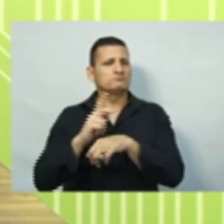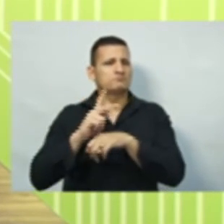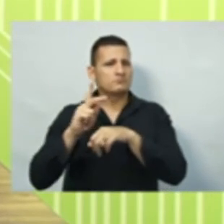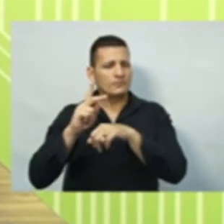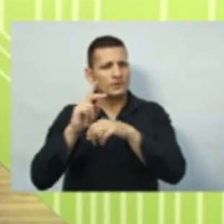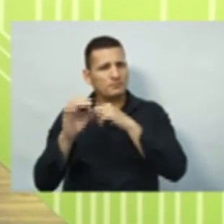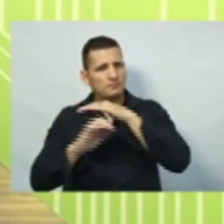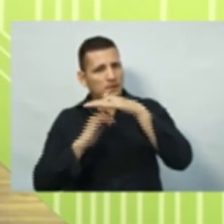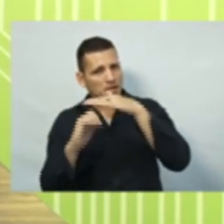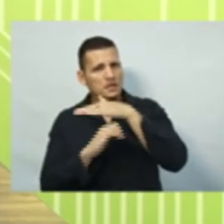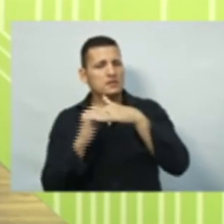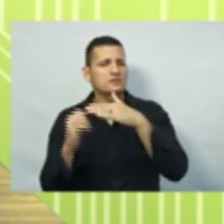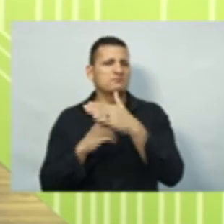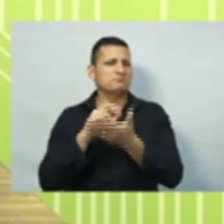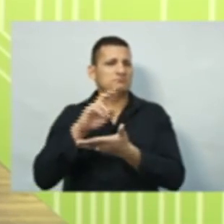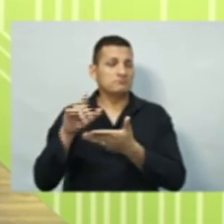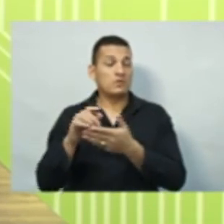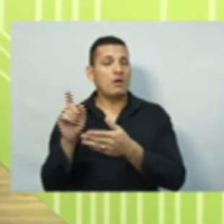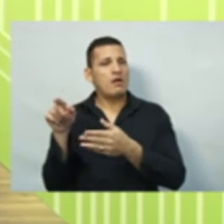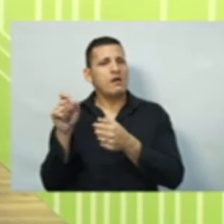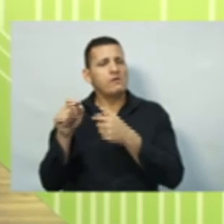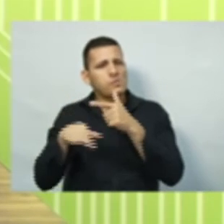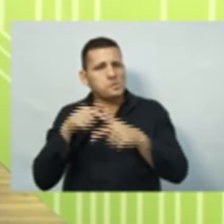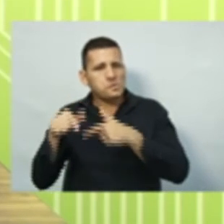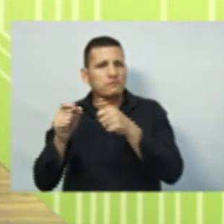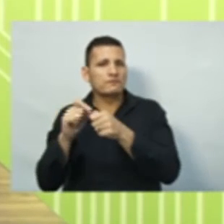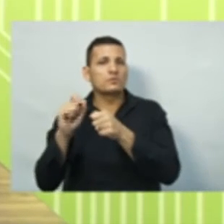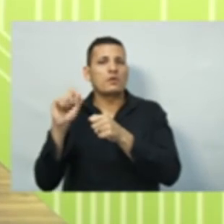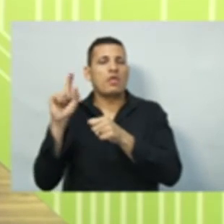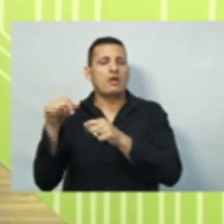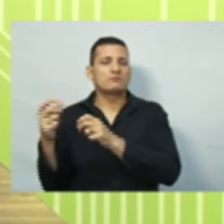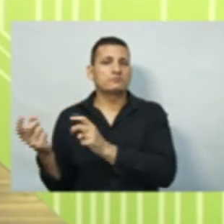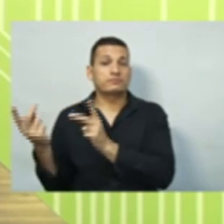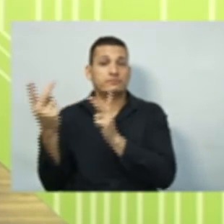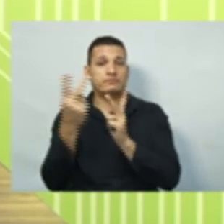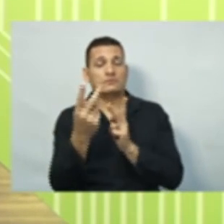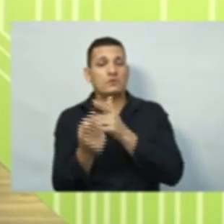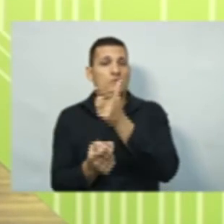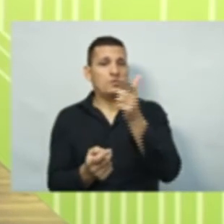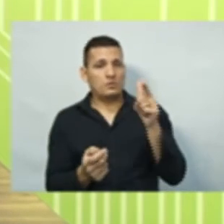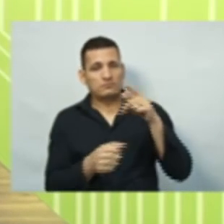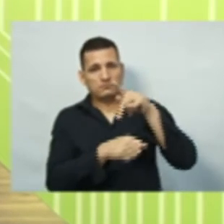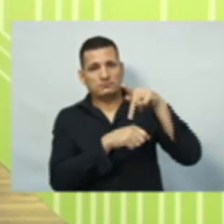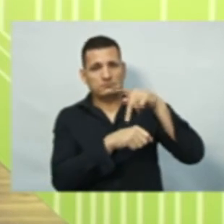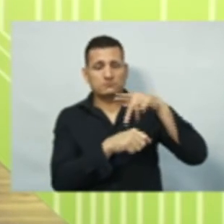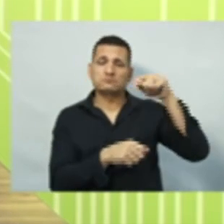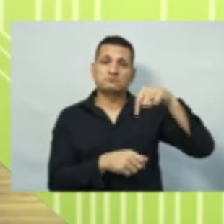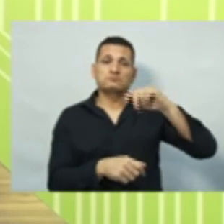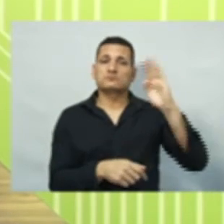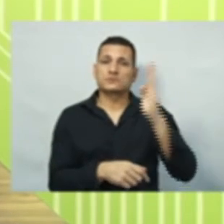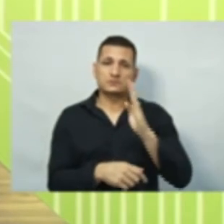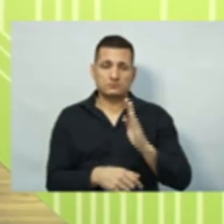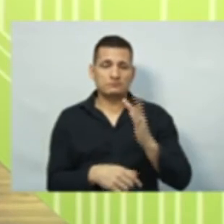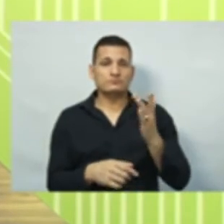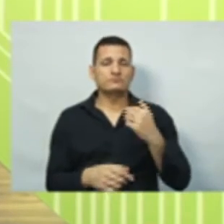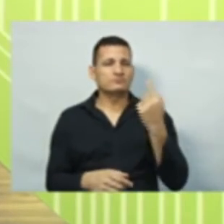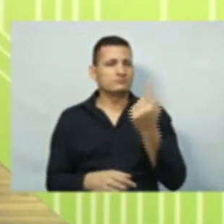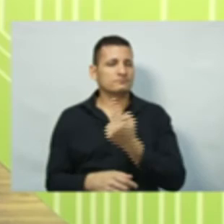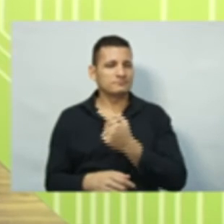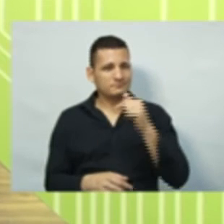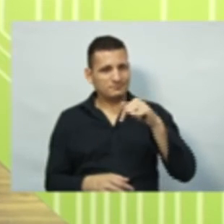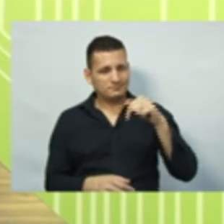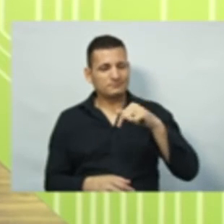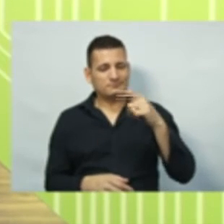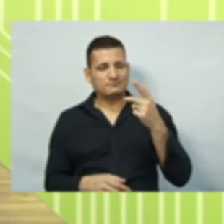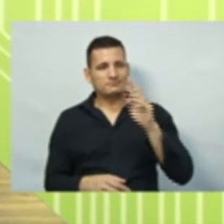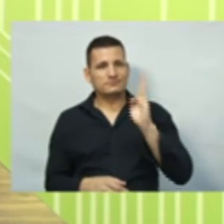de produção é distribuir o seu produto para outros países do mundo, inclusive no Brasil, tá, gente? Todos esses bens que a gente vê industrializados